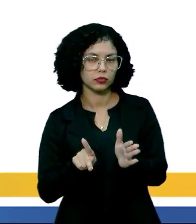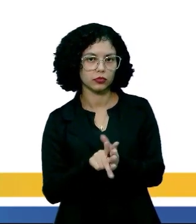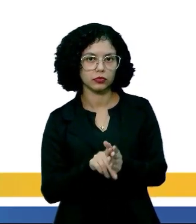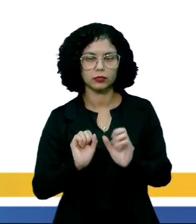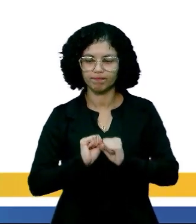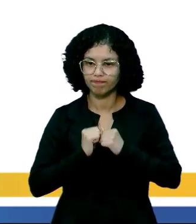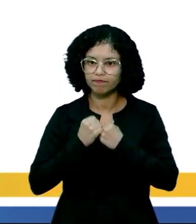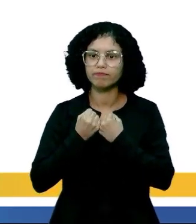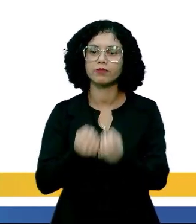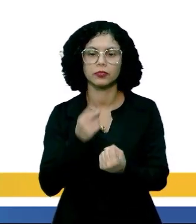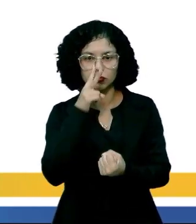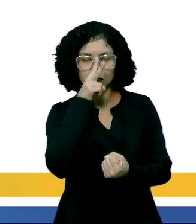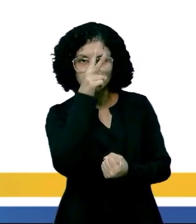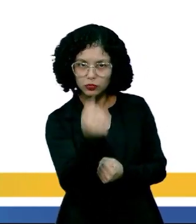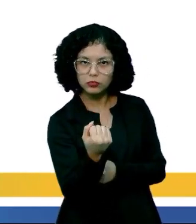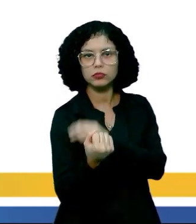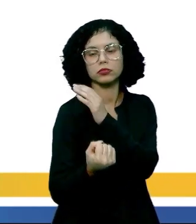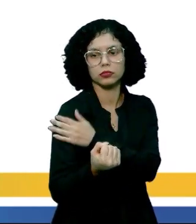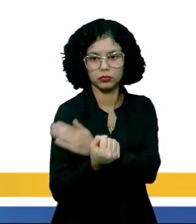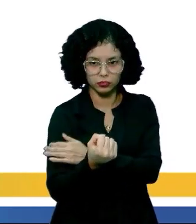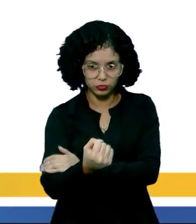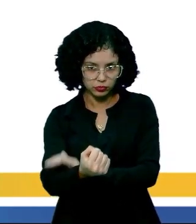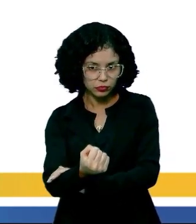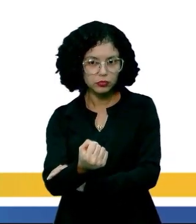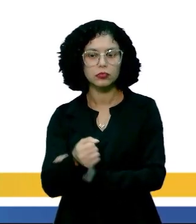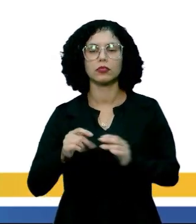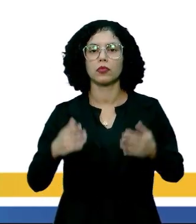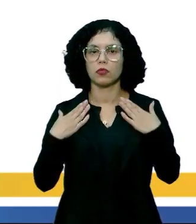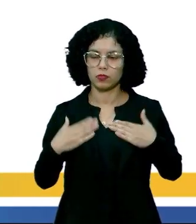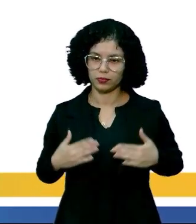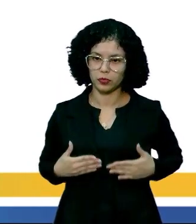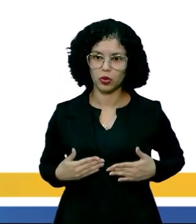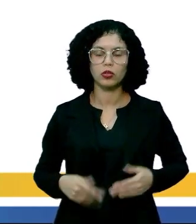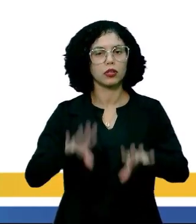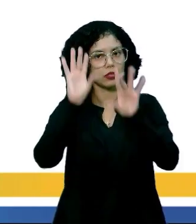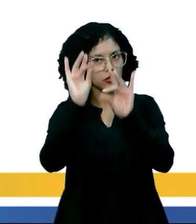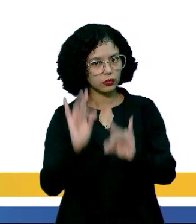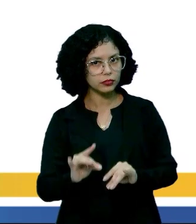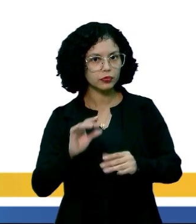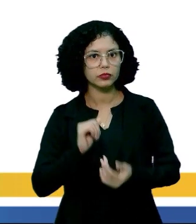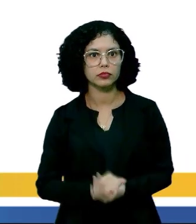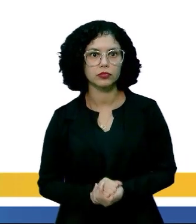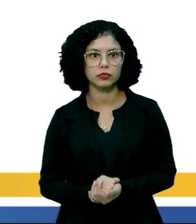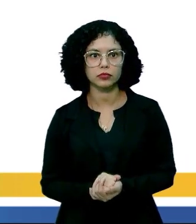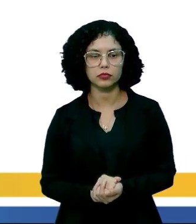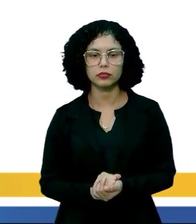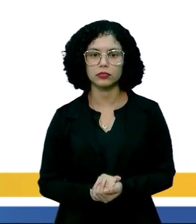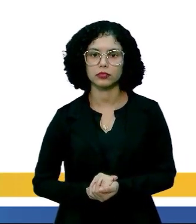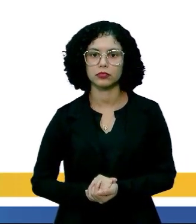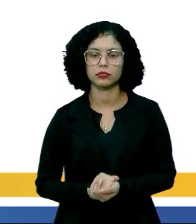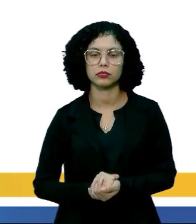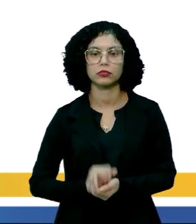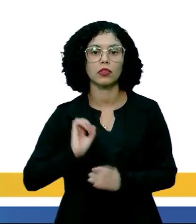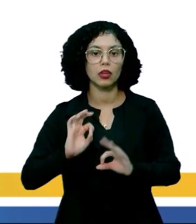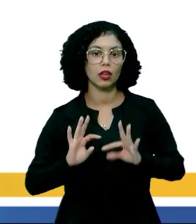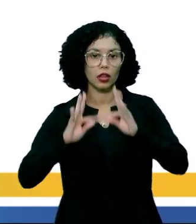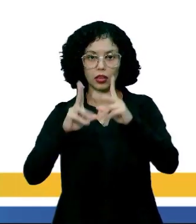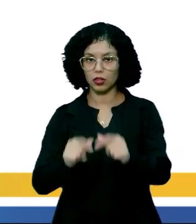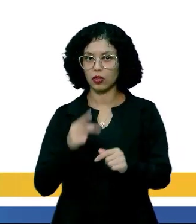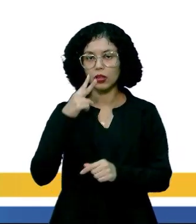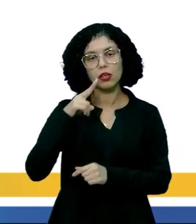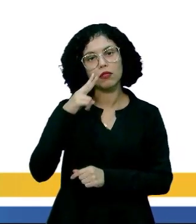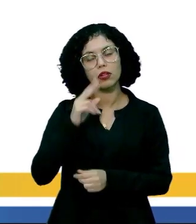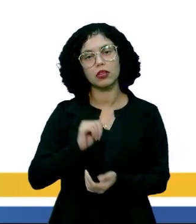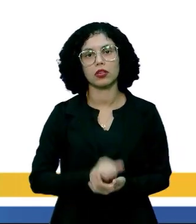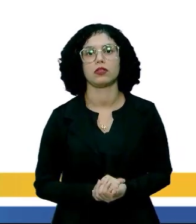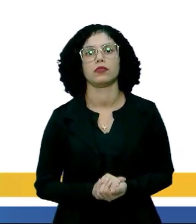pela resistência física e principalmente pelo conhecimento e técnica com a planta. Então, ao todo, como você está